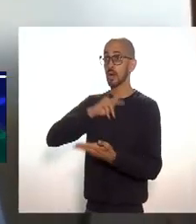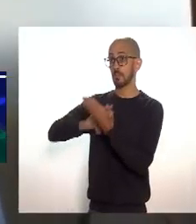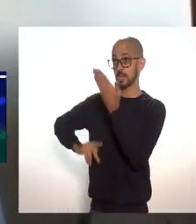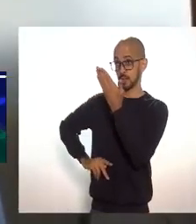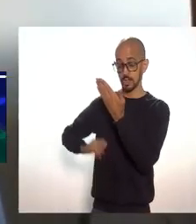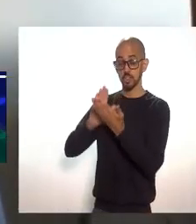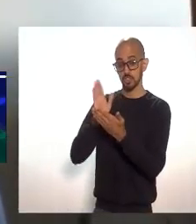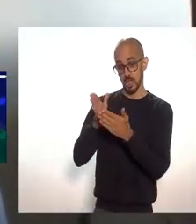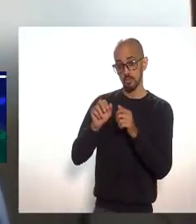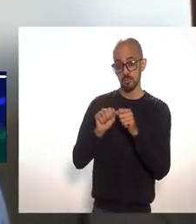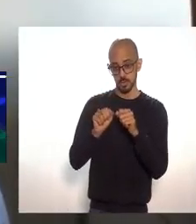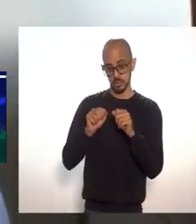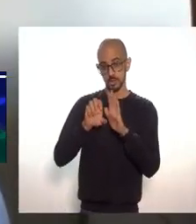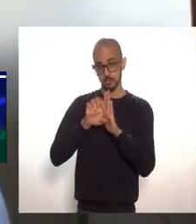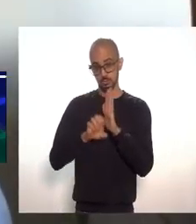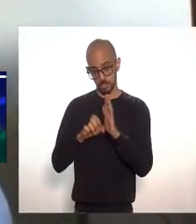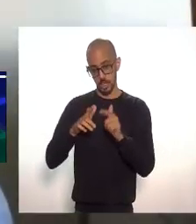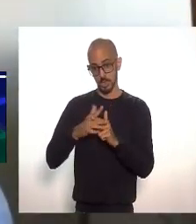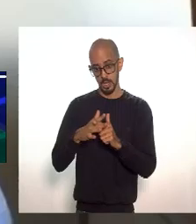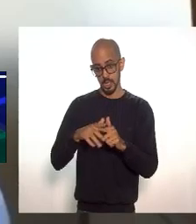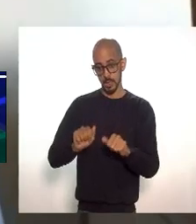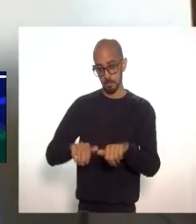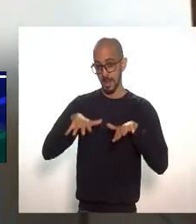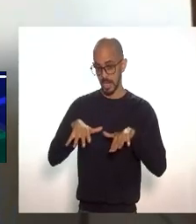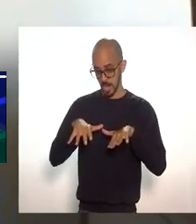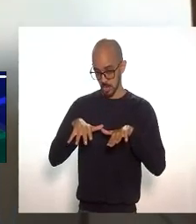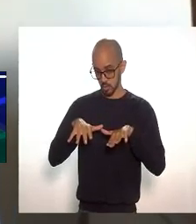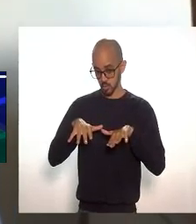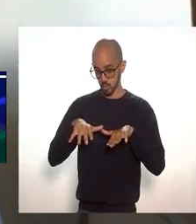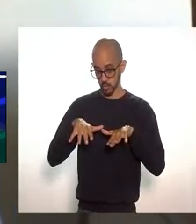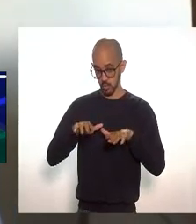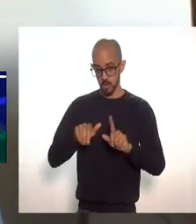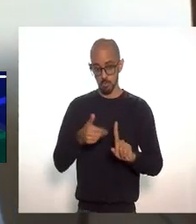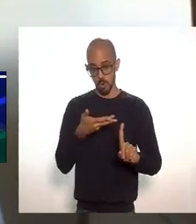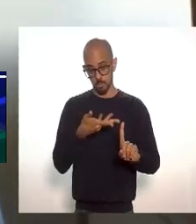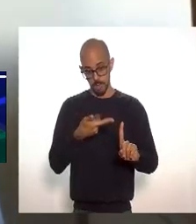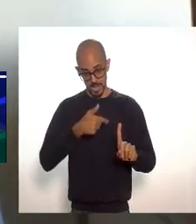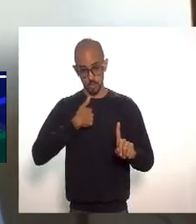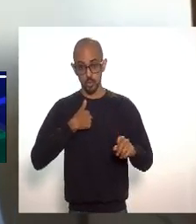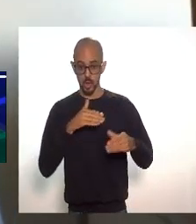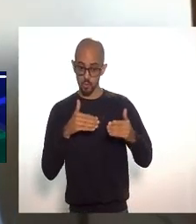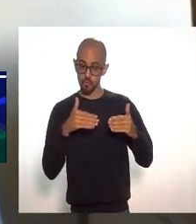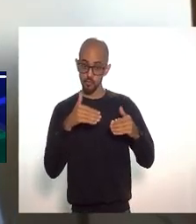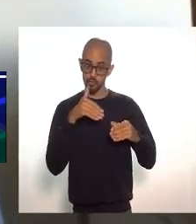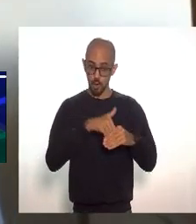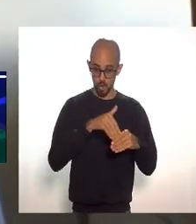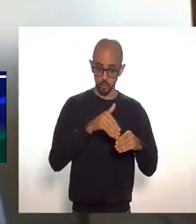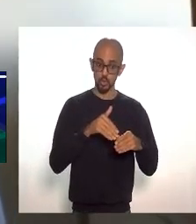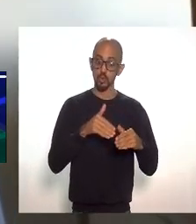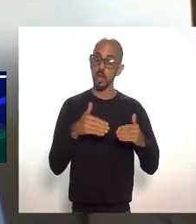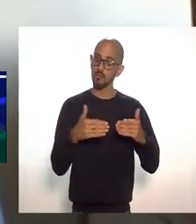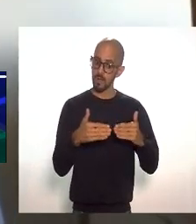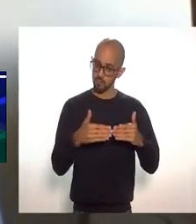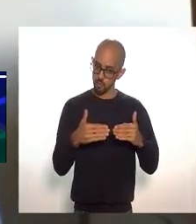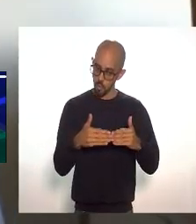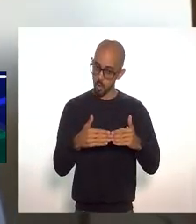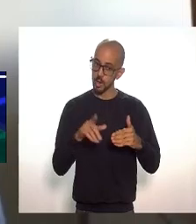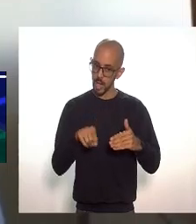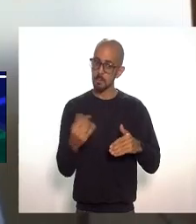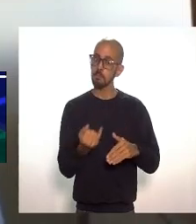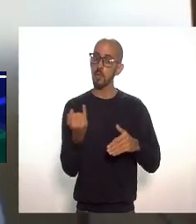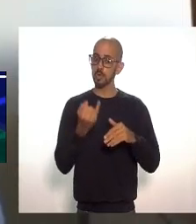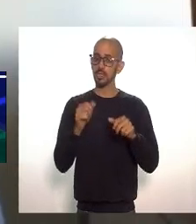minhas emendas em plenário. No mérito, eu vou votar favorável e, desde já, é importante essa